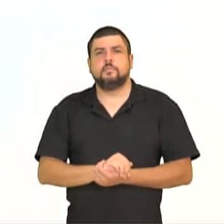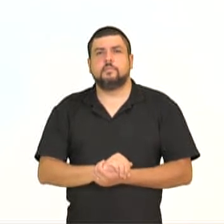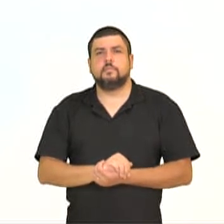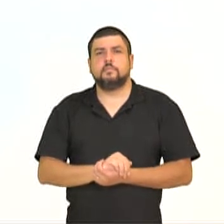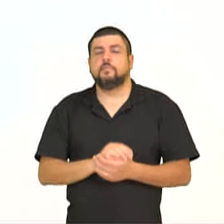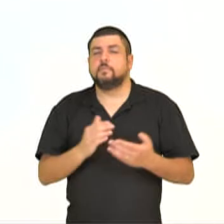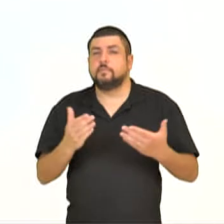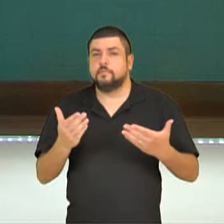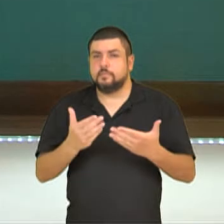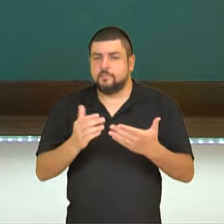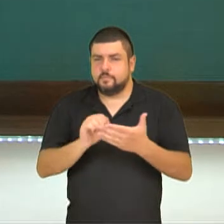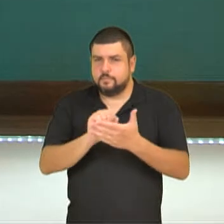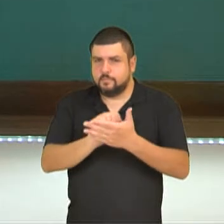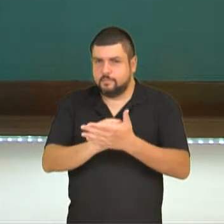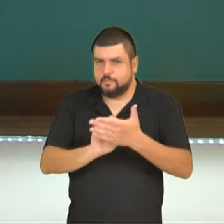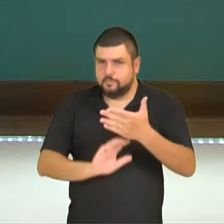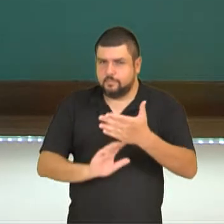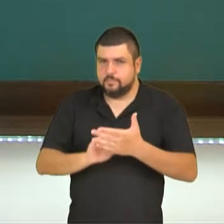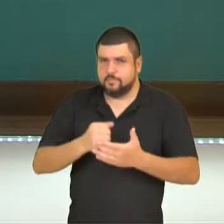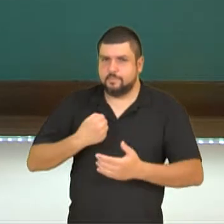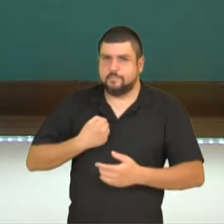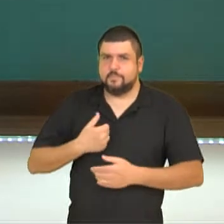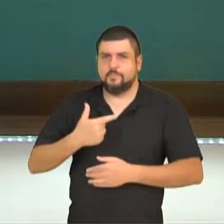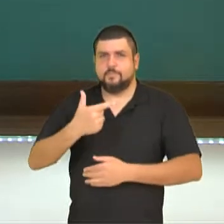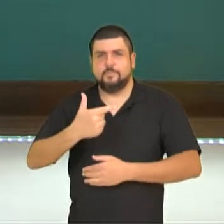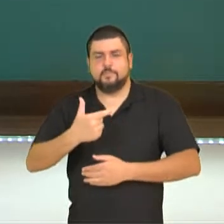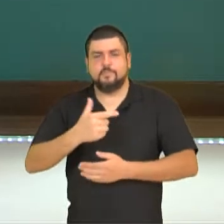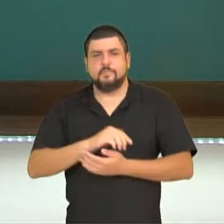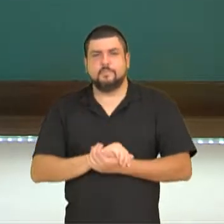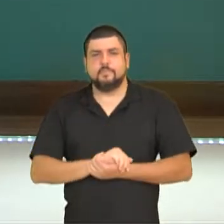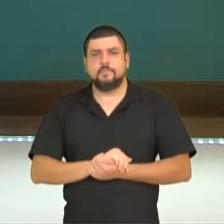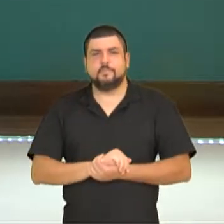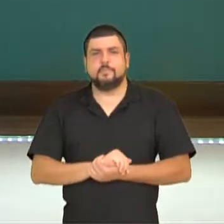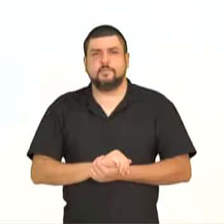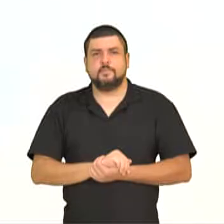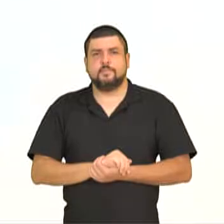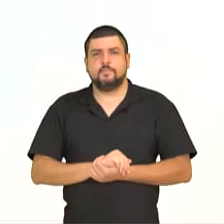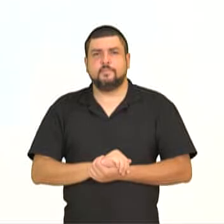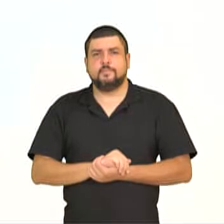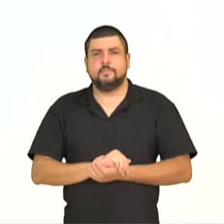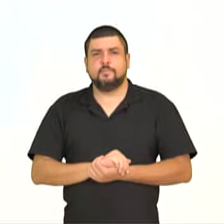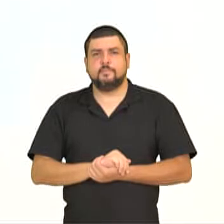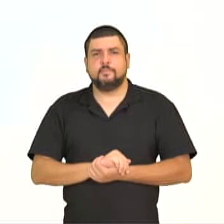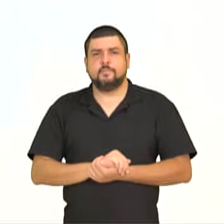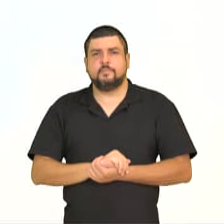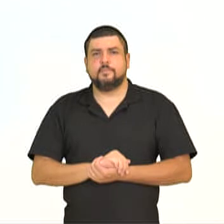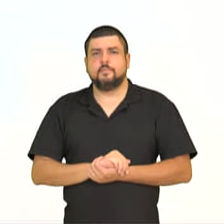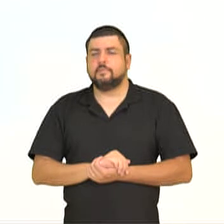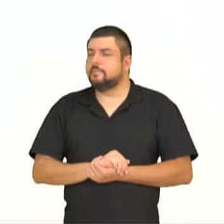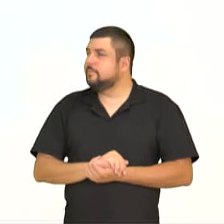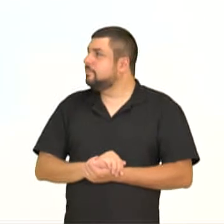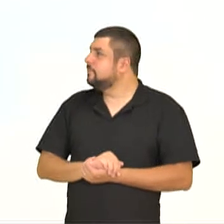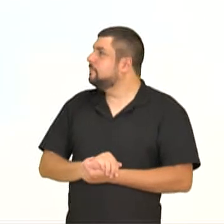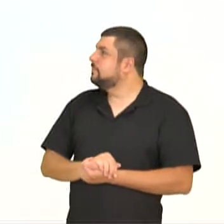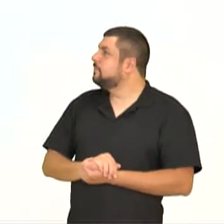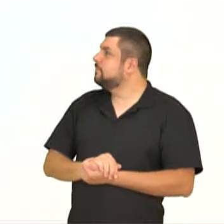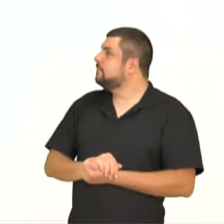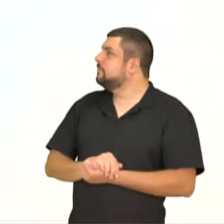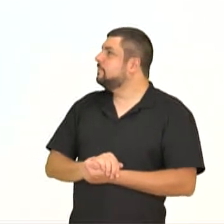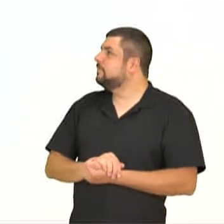ahora vamos para nuestra actividad. Sí, actividad 2. Completa los huecos con el